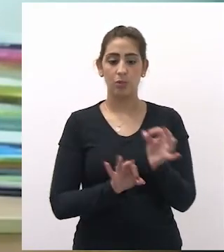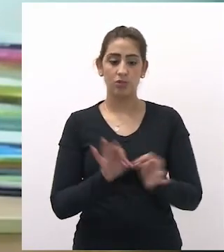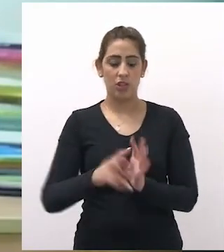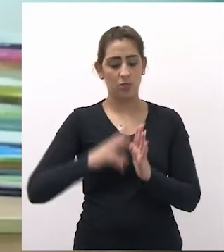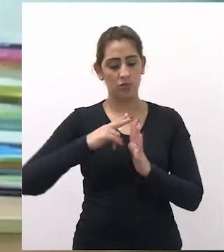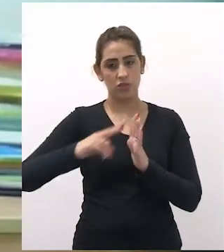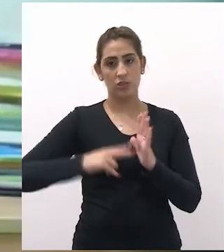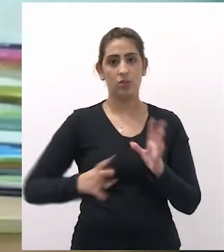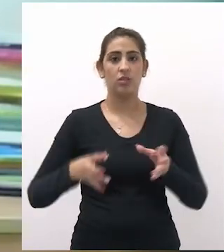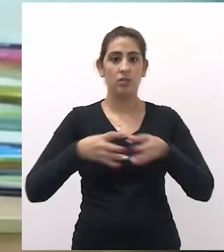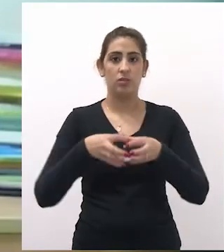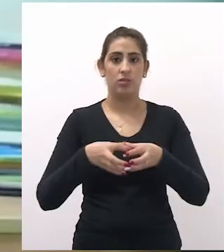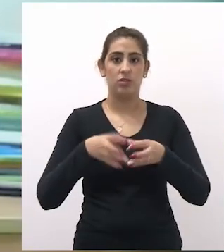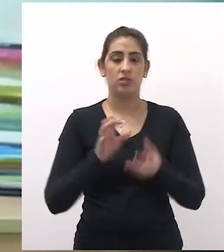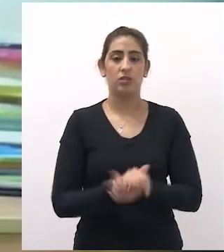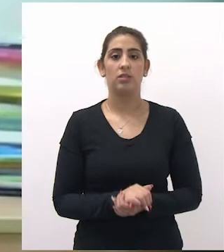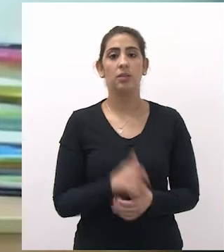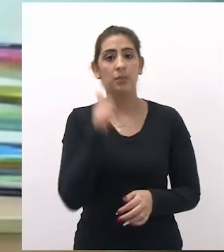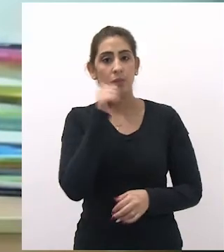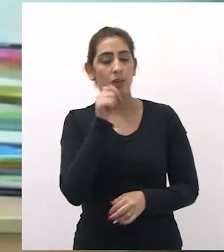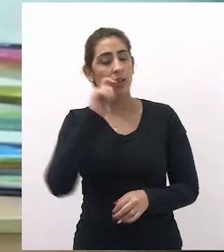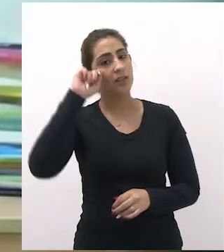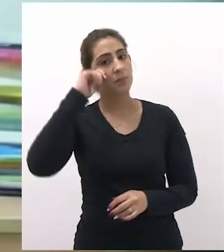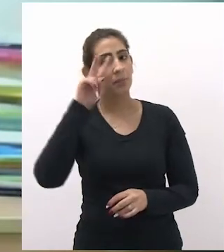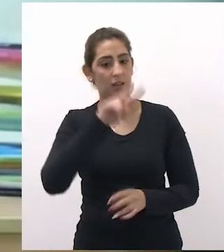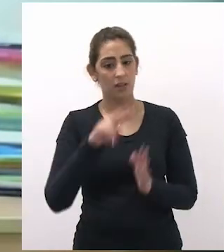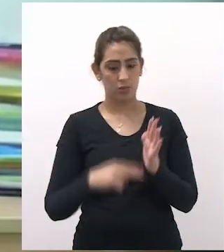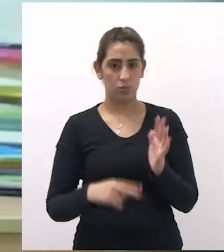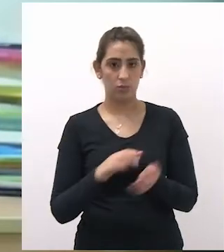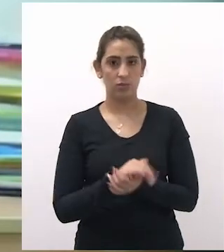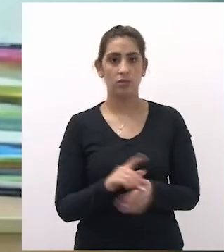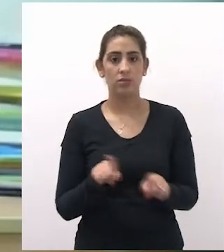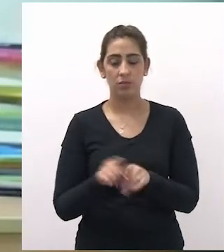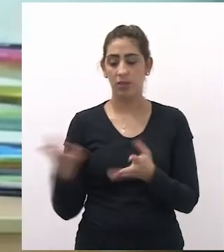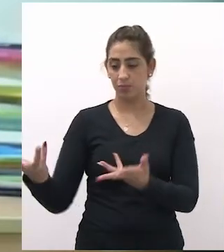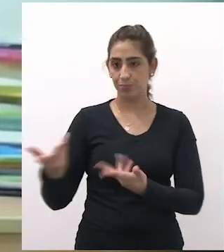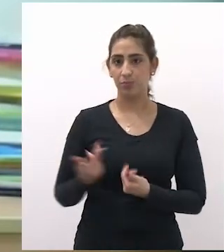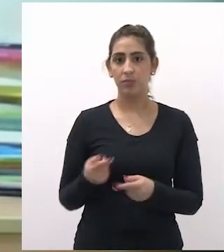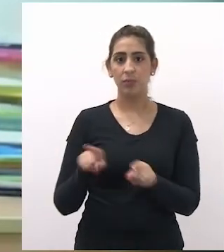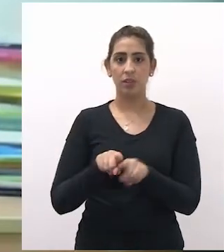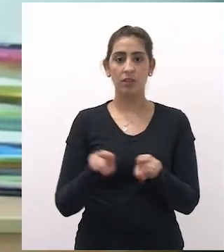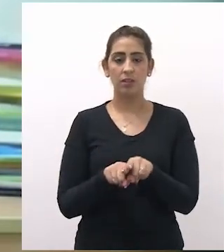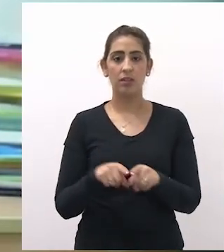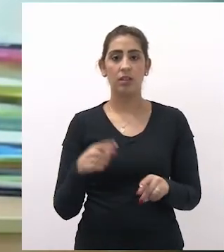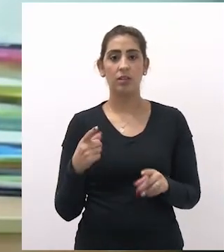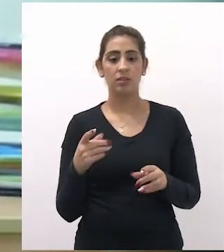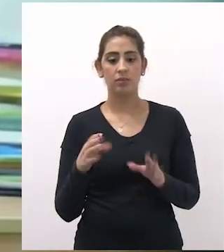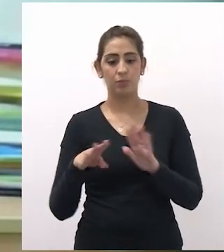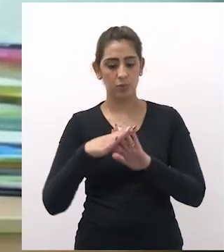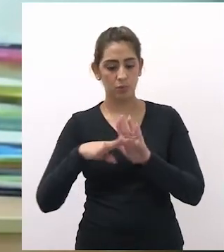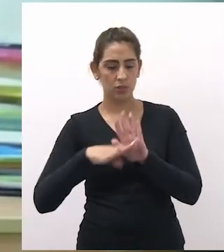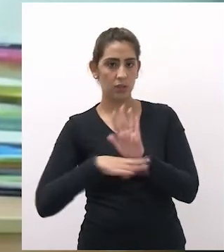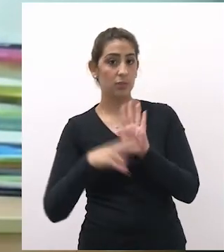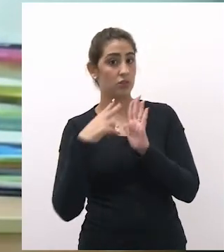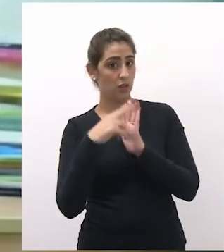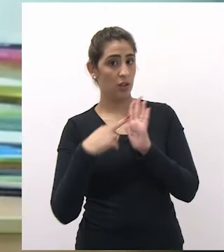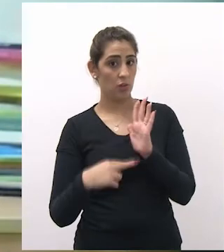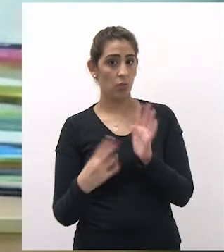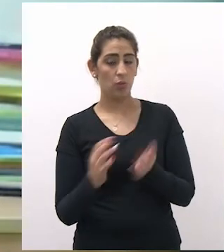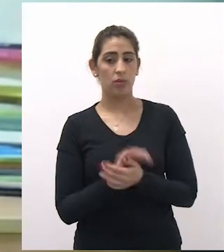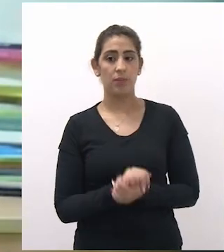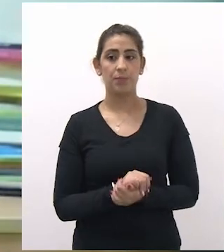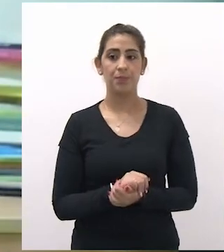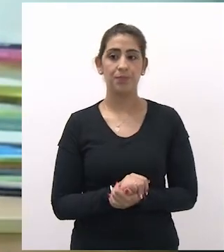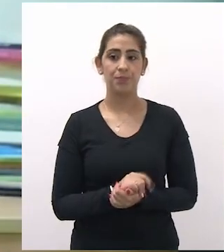leitura coletiva Lendo Mulheres Pretas, trazer aí também os seus cronogramas de leitura, né?